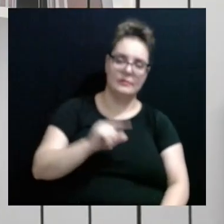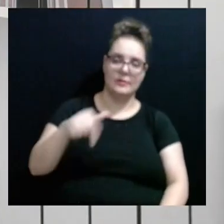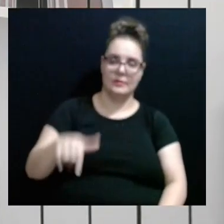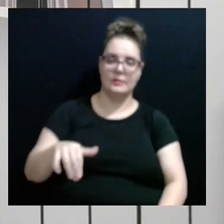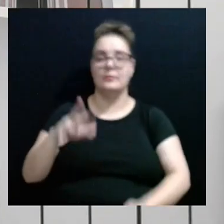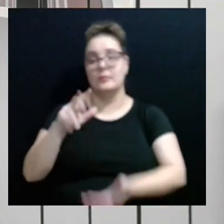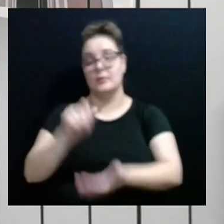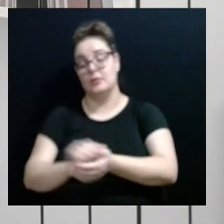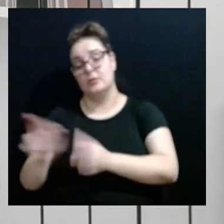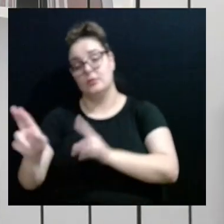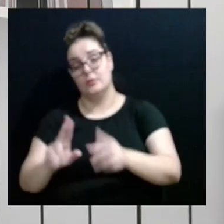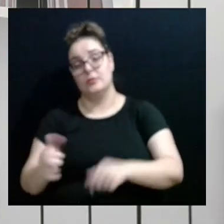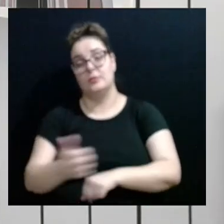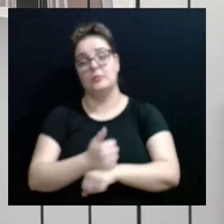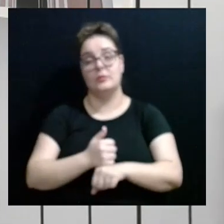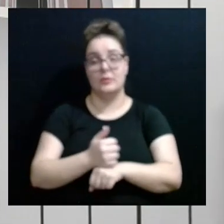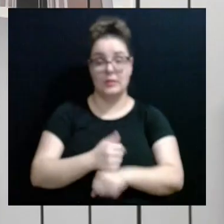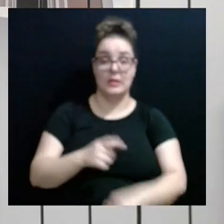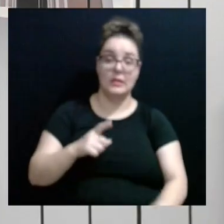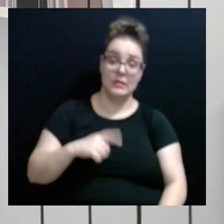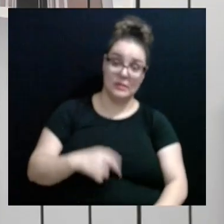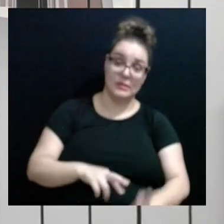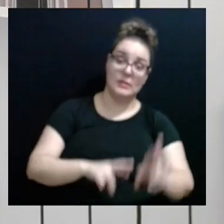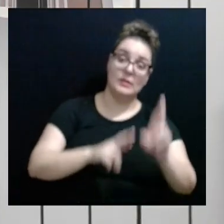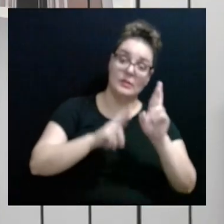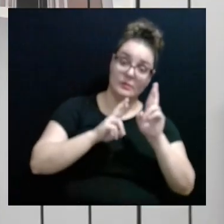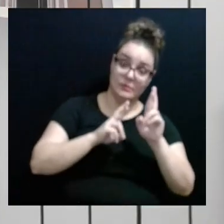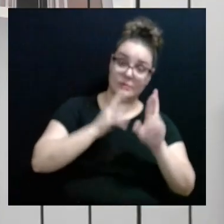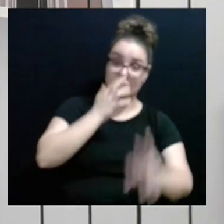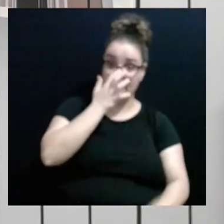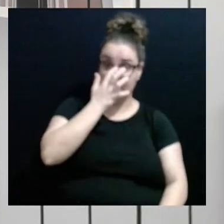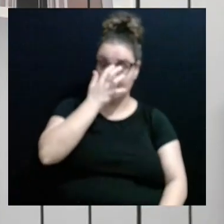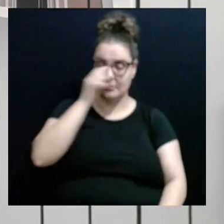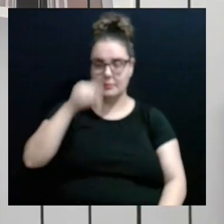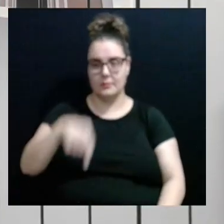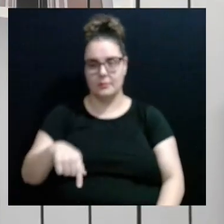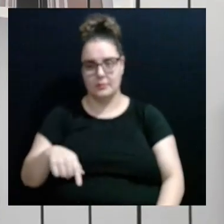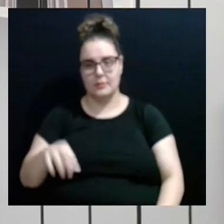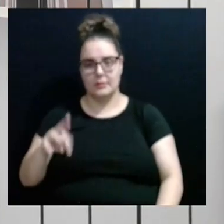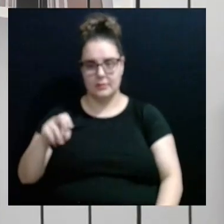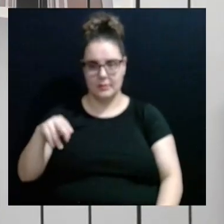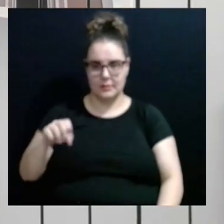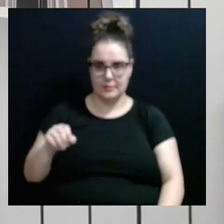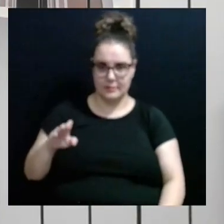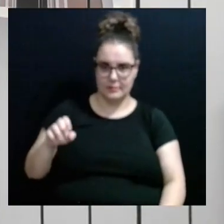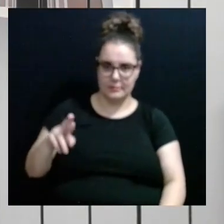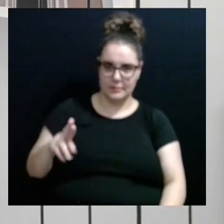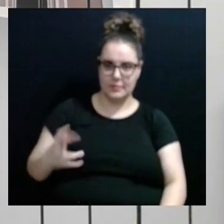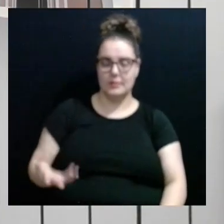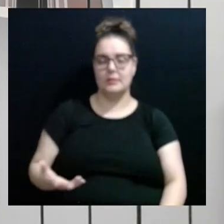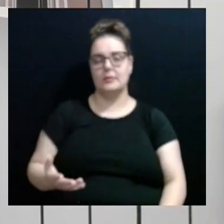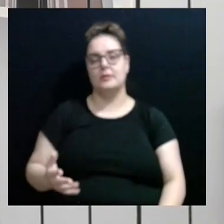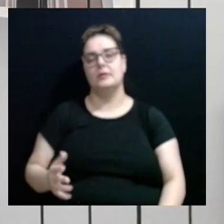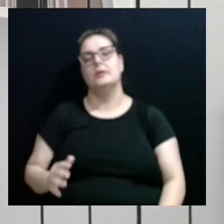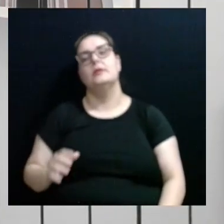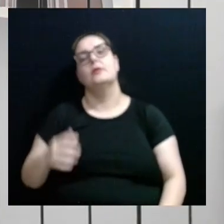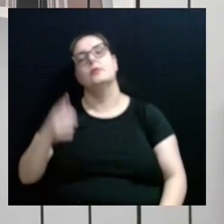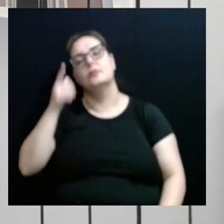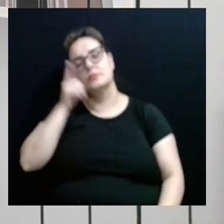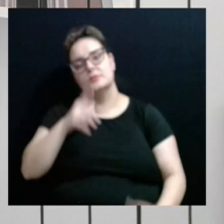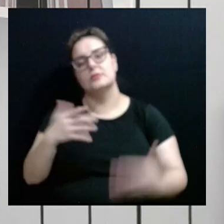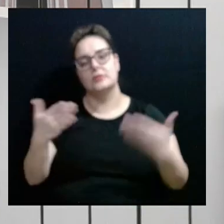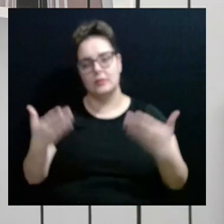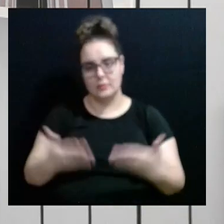atletas. Existe uma expectativa para que esse transfer ban caia ainda no dia de hoje, e aí na